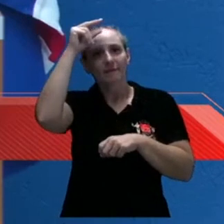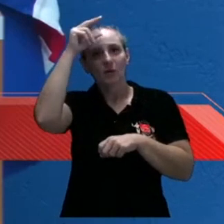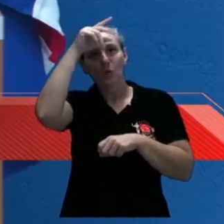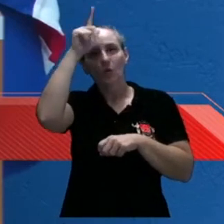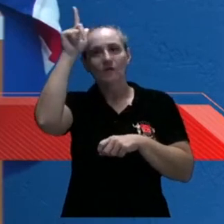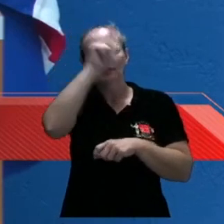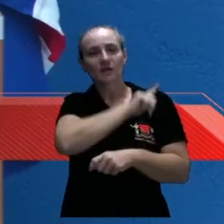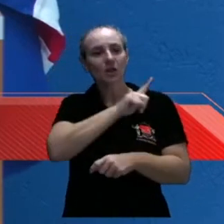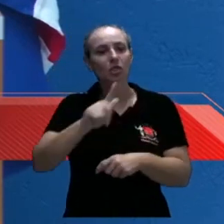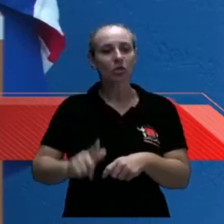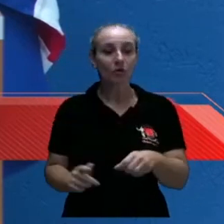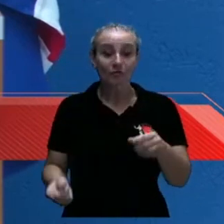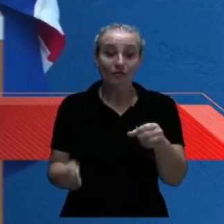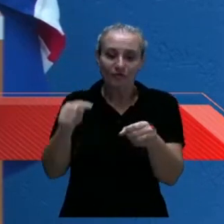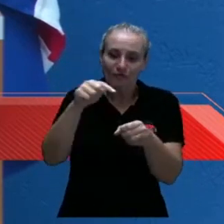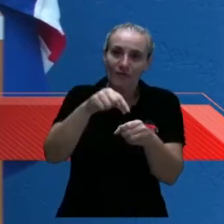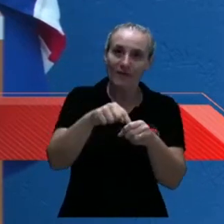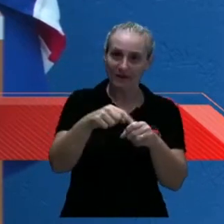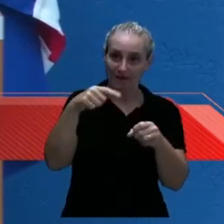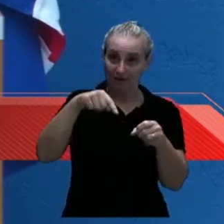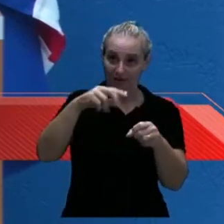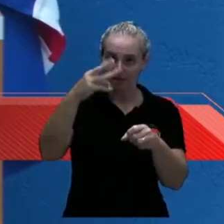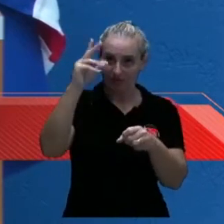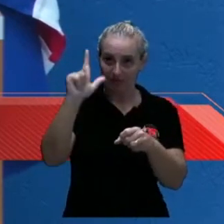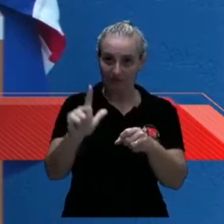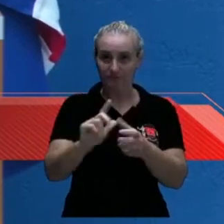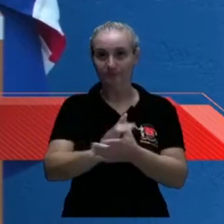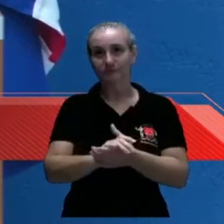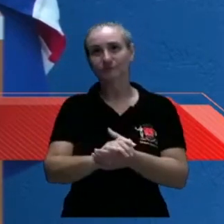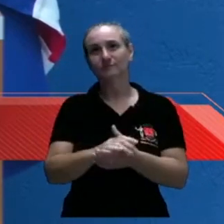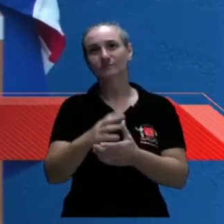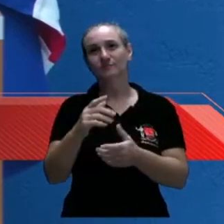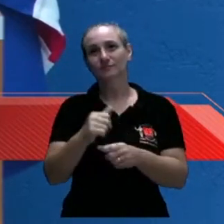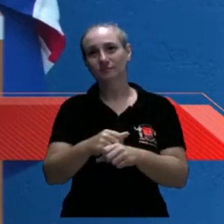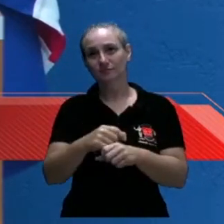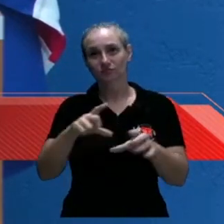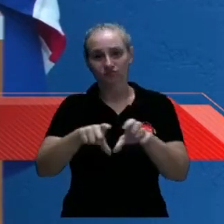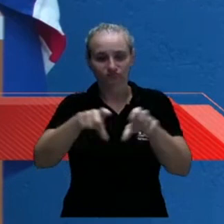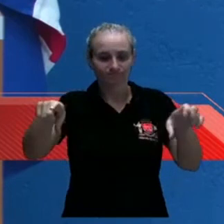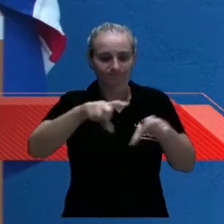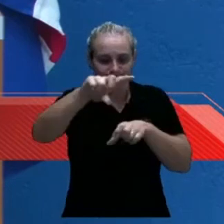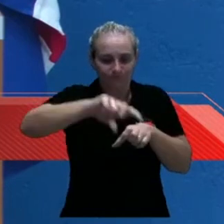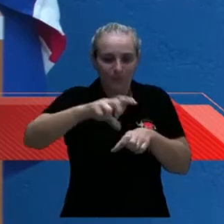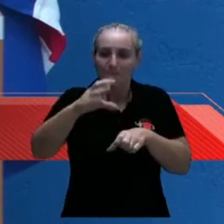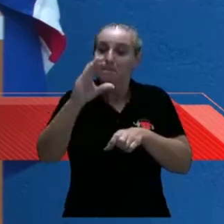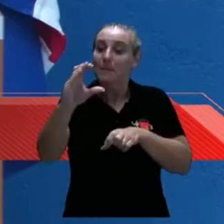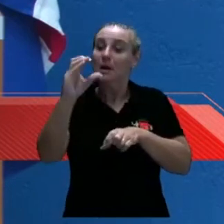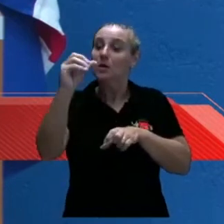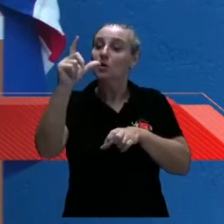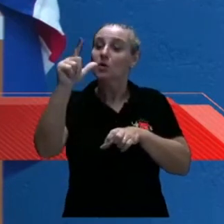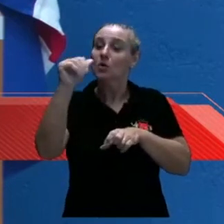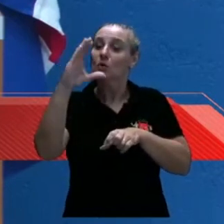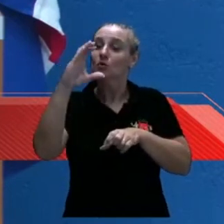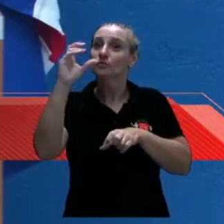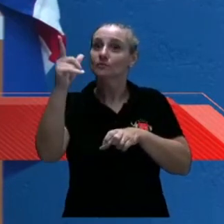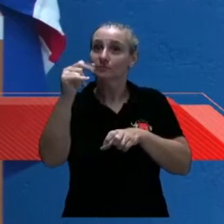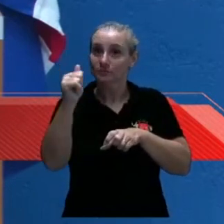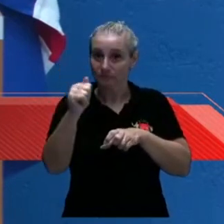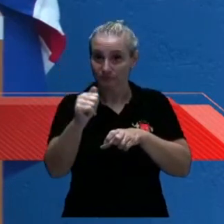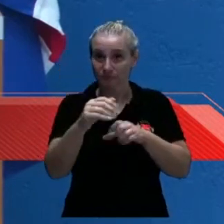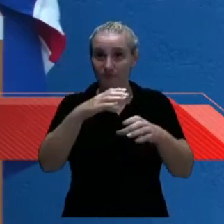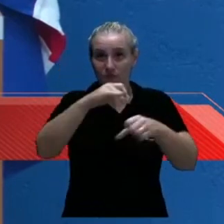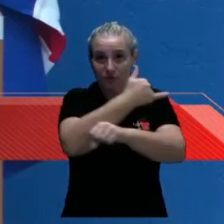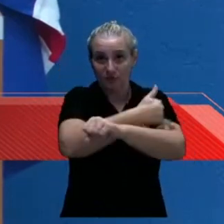foi uma luta tremenda, até que, com uma colcha de retalhos, a nossa BR-262